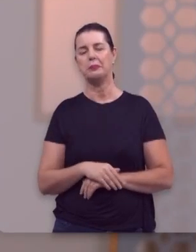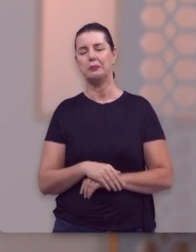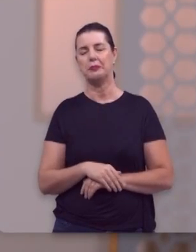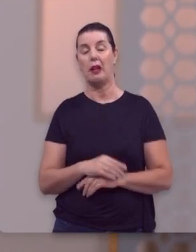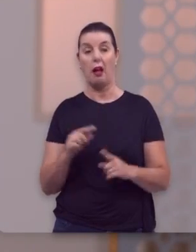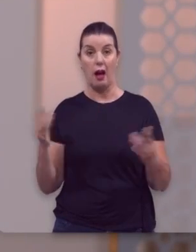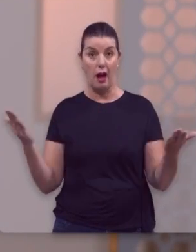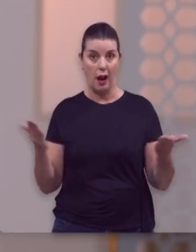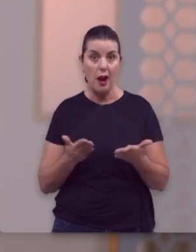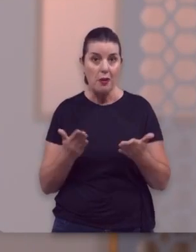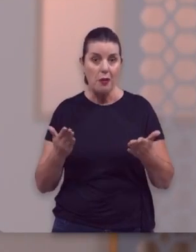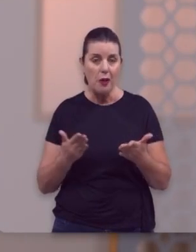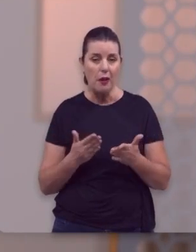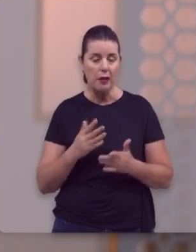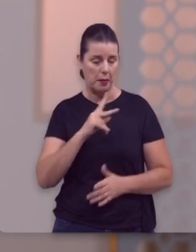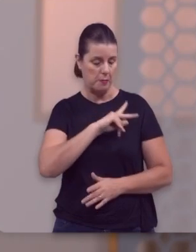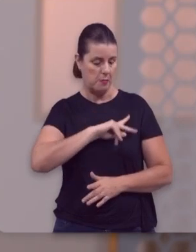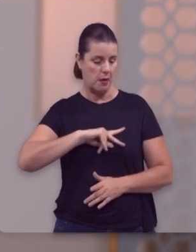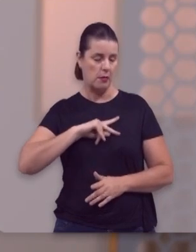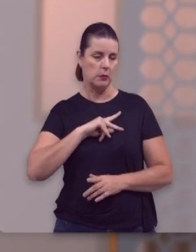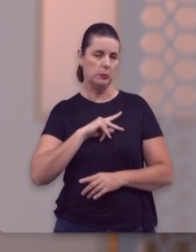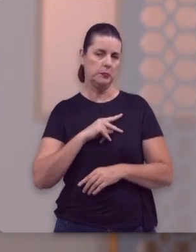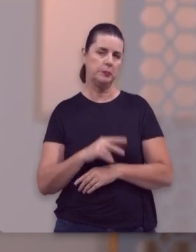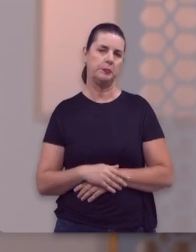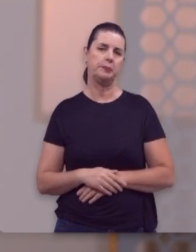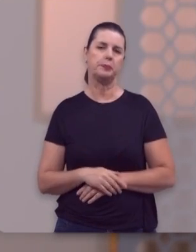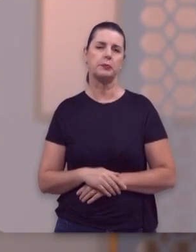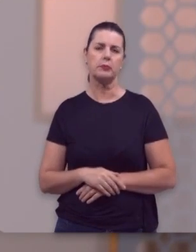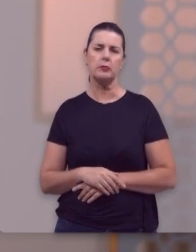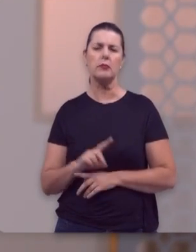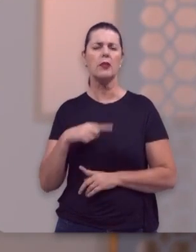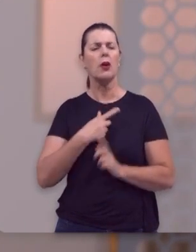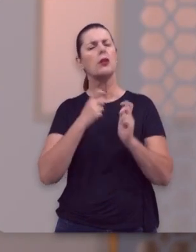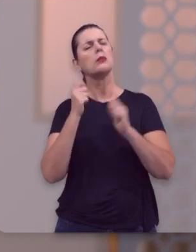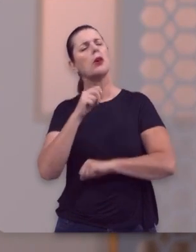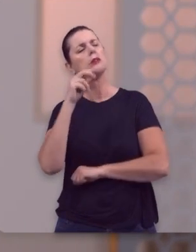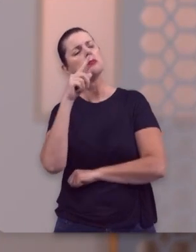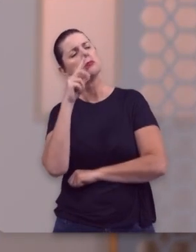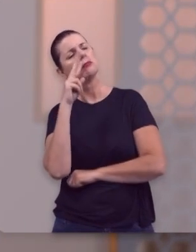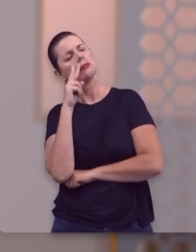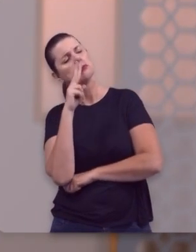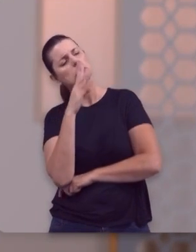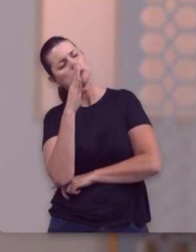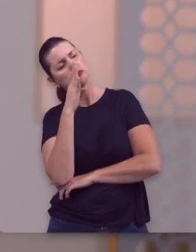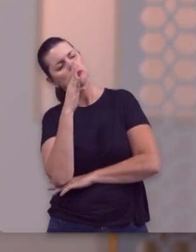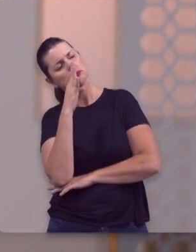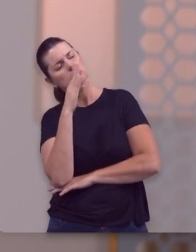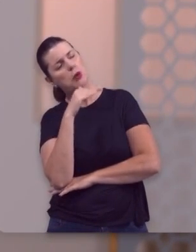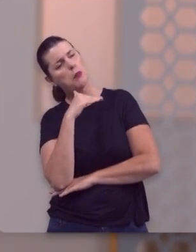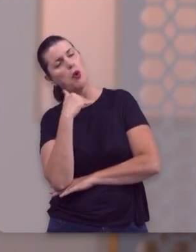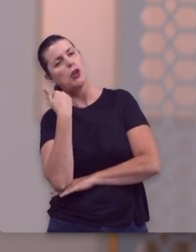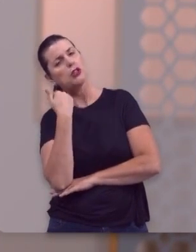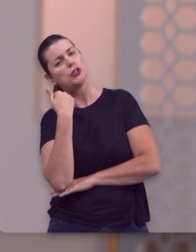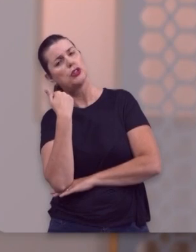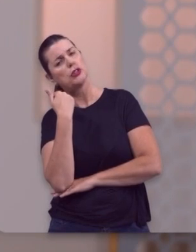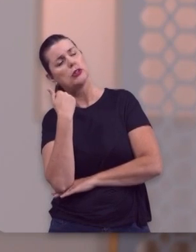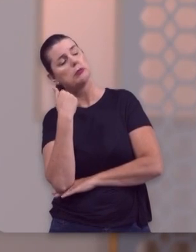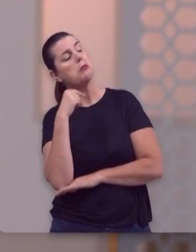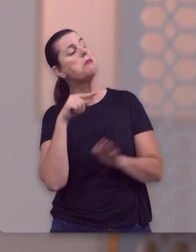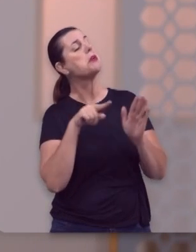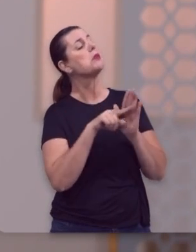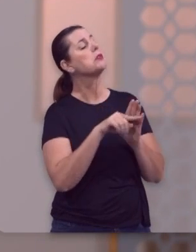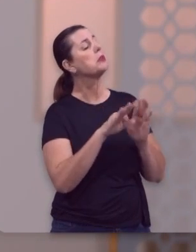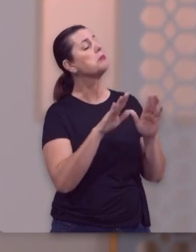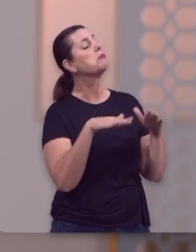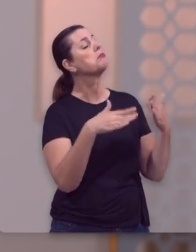Agora, como o apóstolo Paulo, podemos olhar na cara da morte e perguntar: